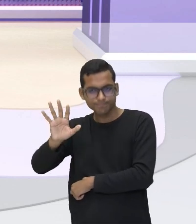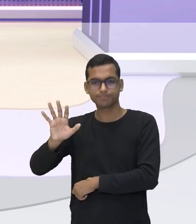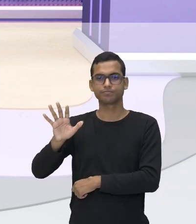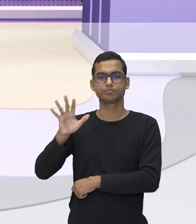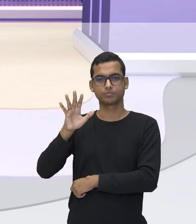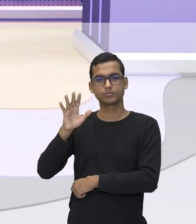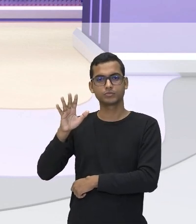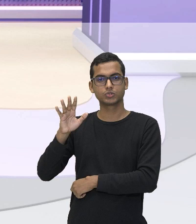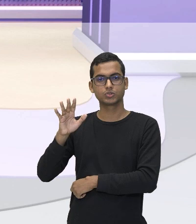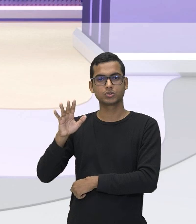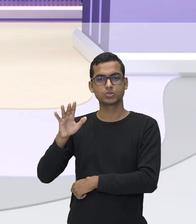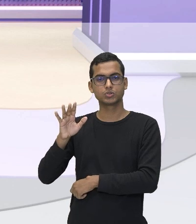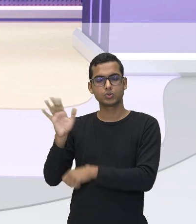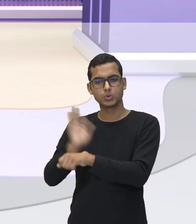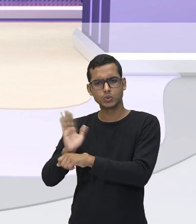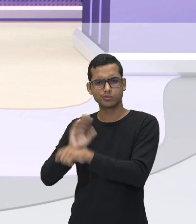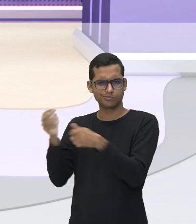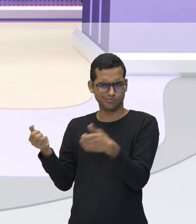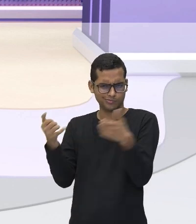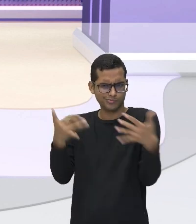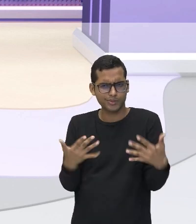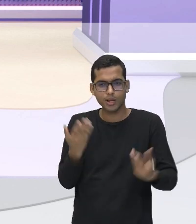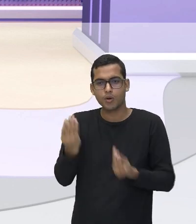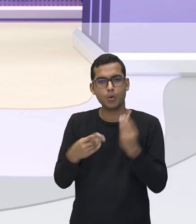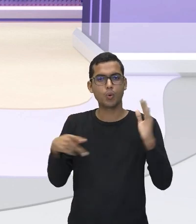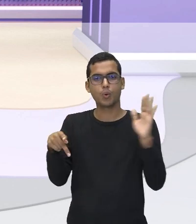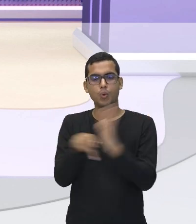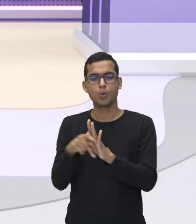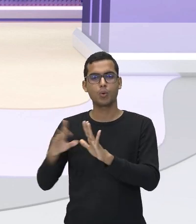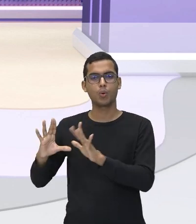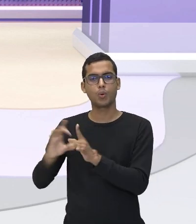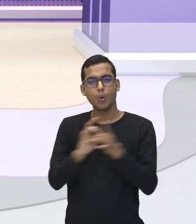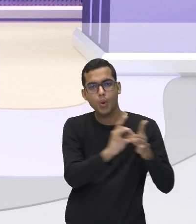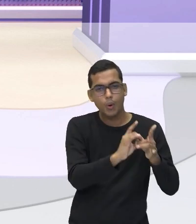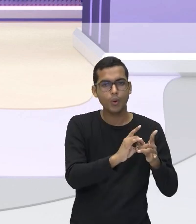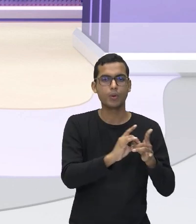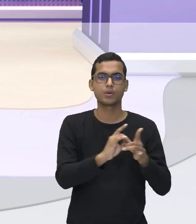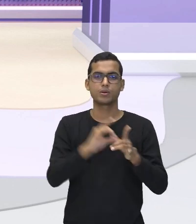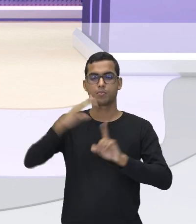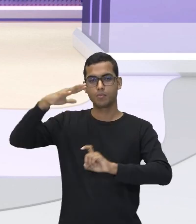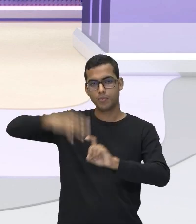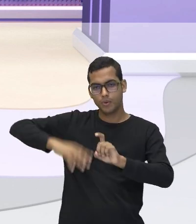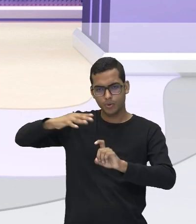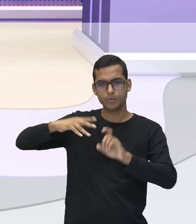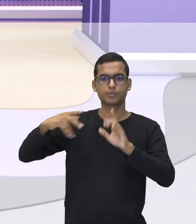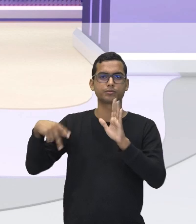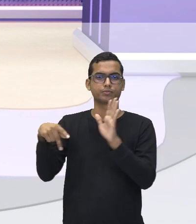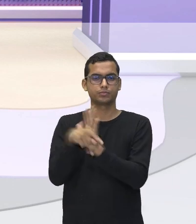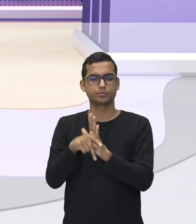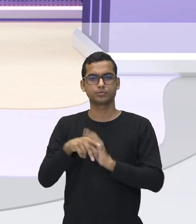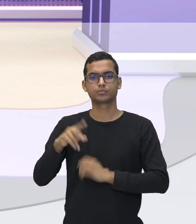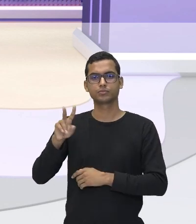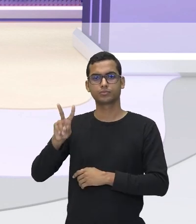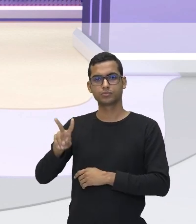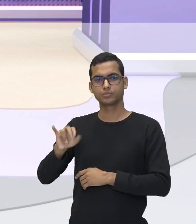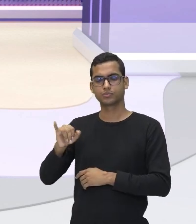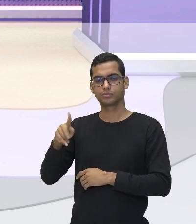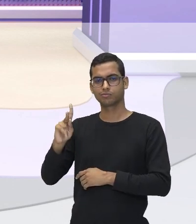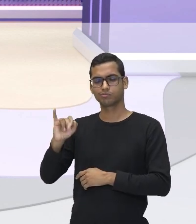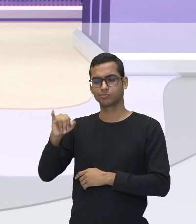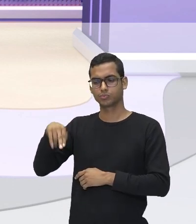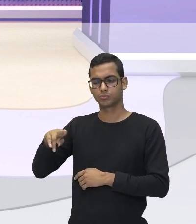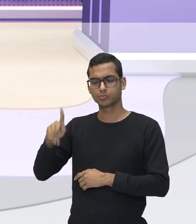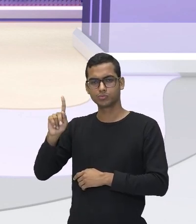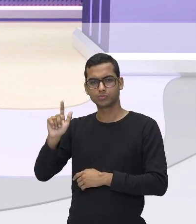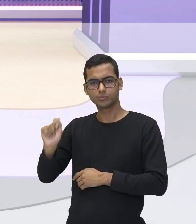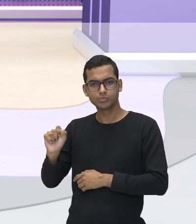passeava um pouco por esse enredo, né? Para contar, segundo a mitologia dos vikings do norte da Europa,